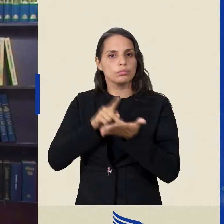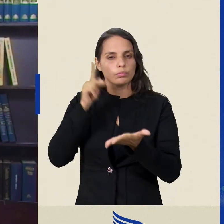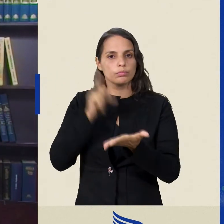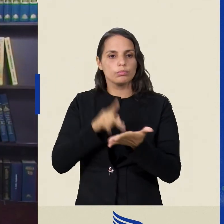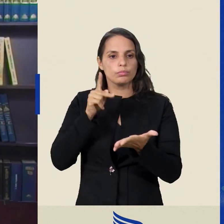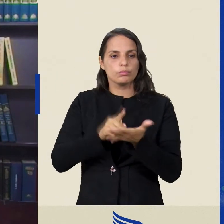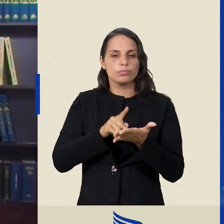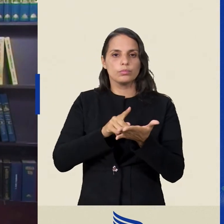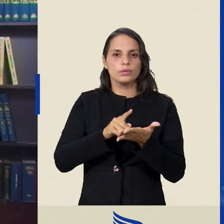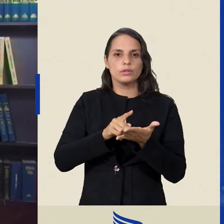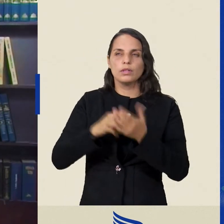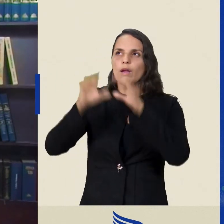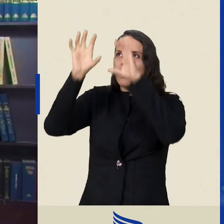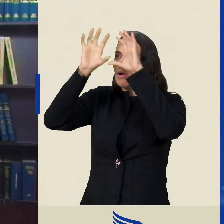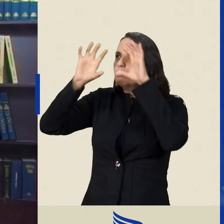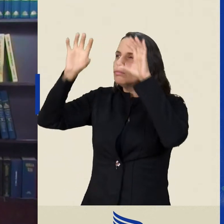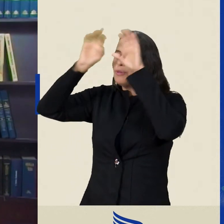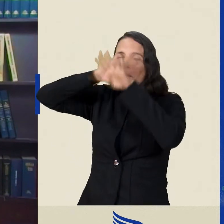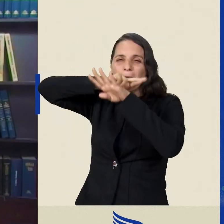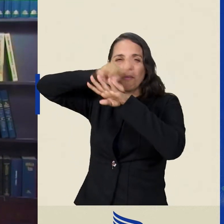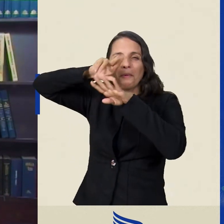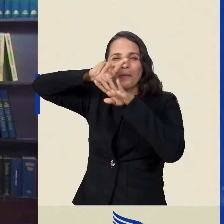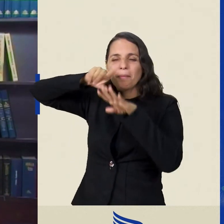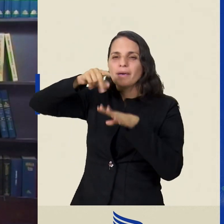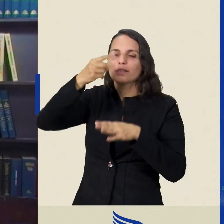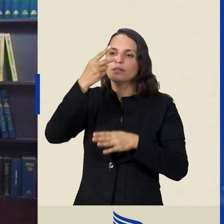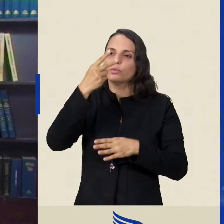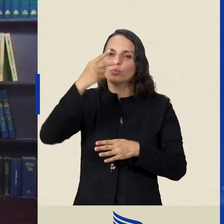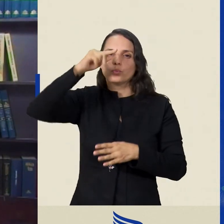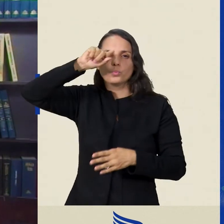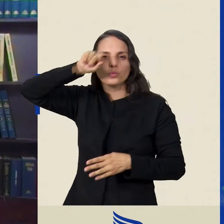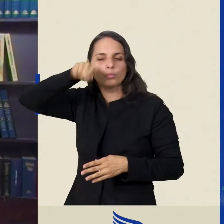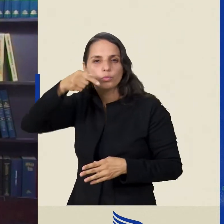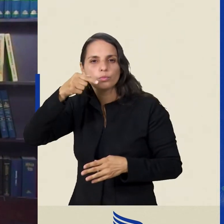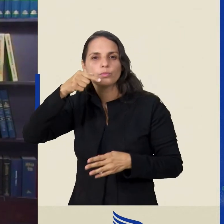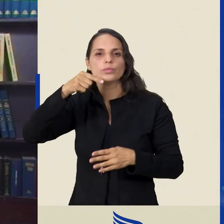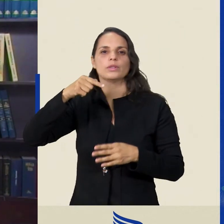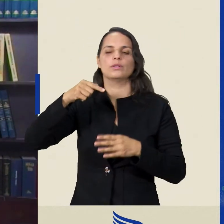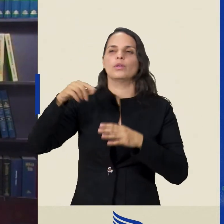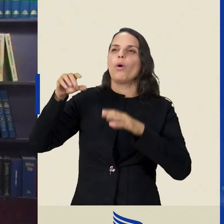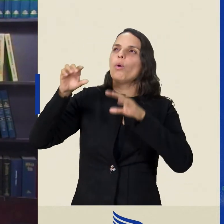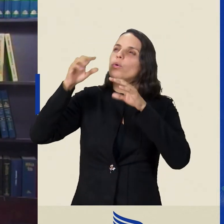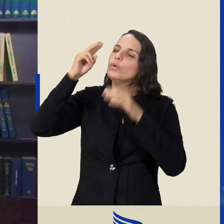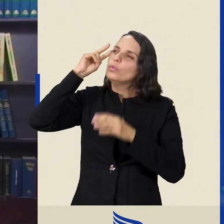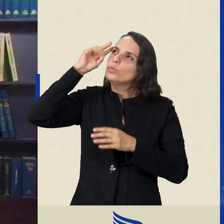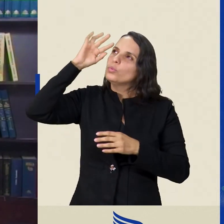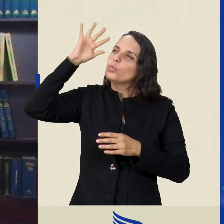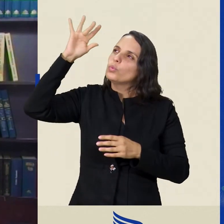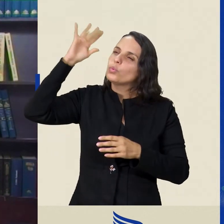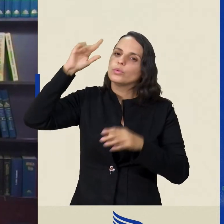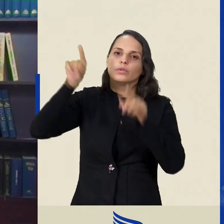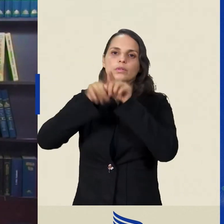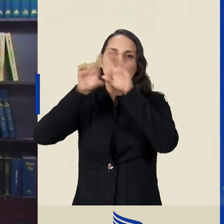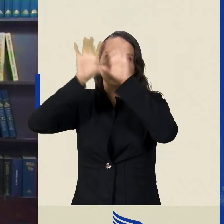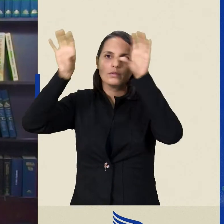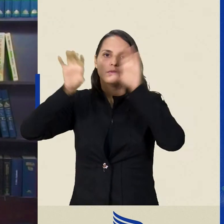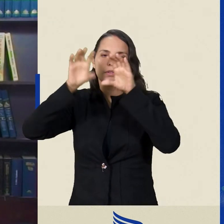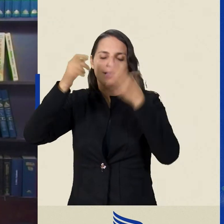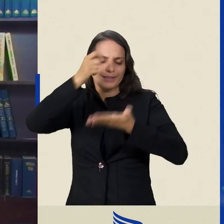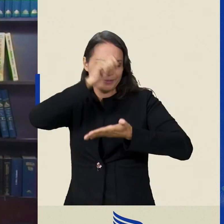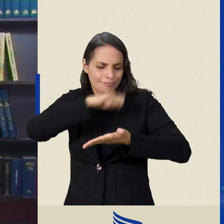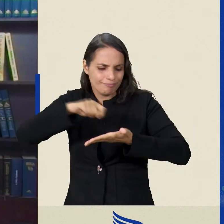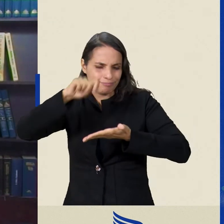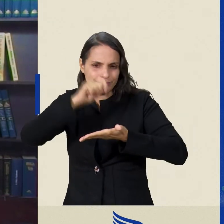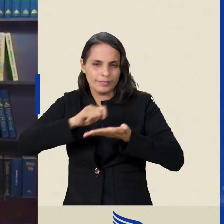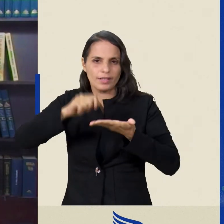de 2.000 visões e sonhos, escrevendo assim aproximadamente 100.000 páginas, que